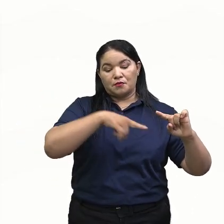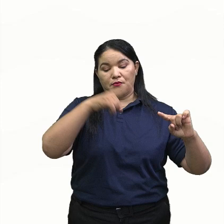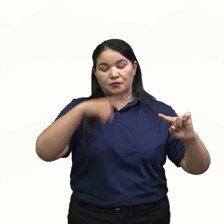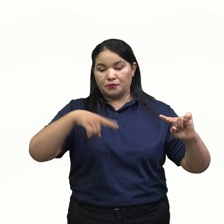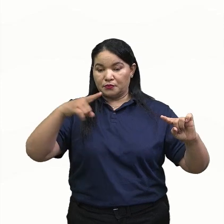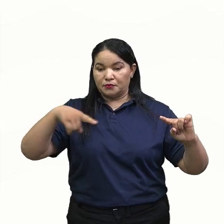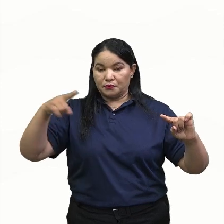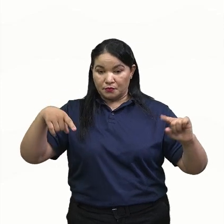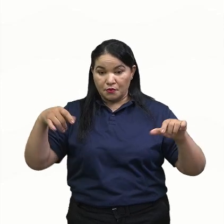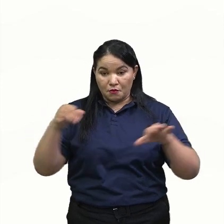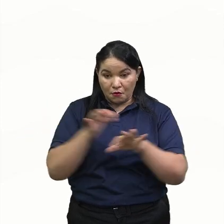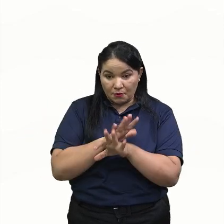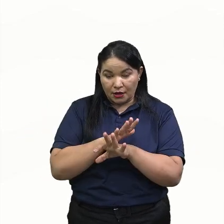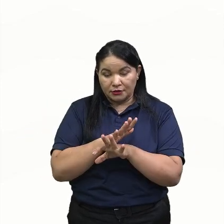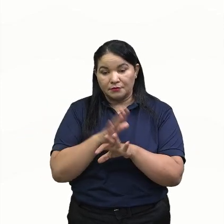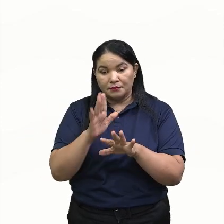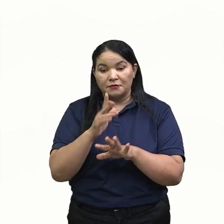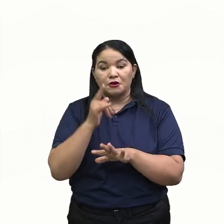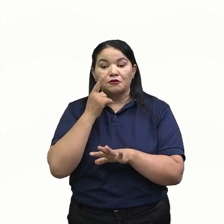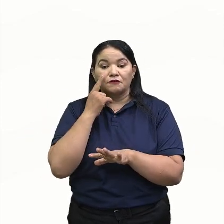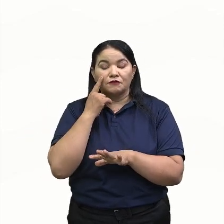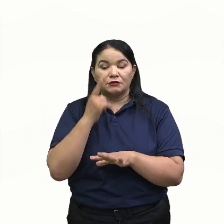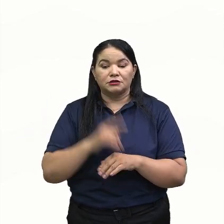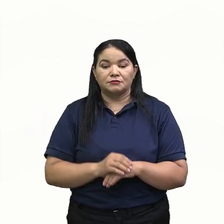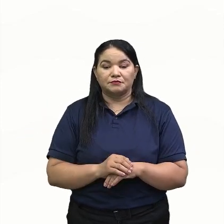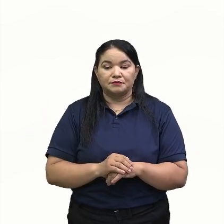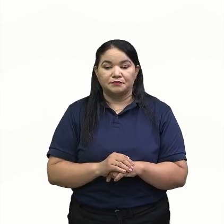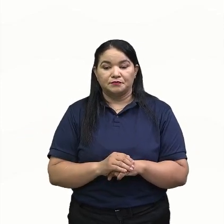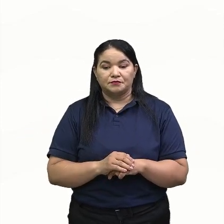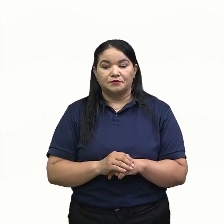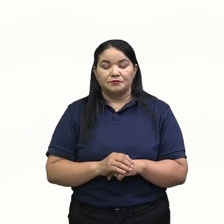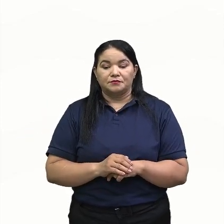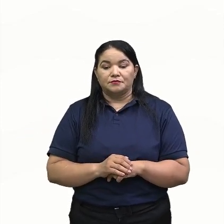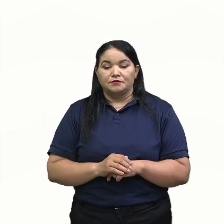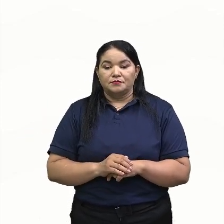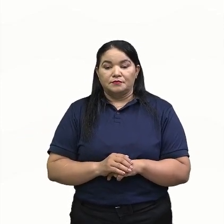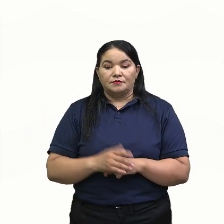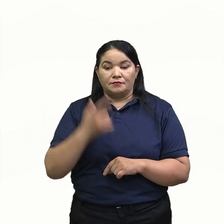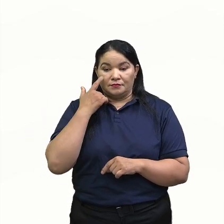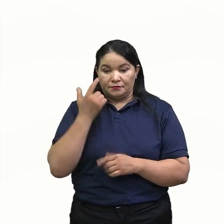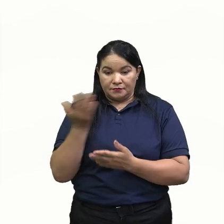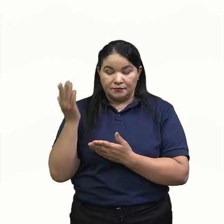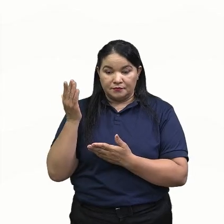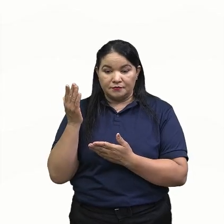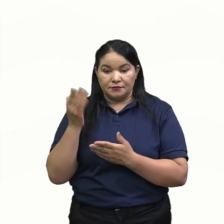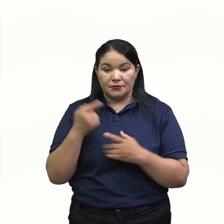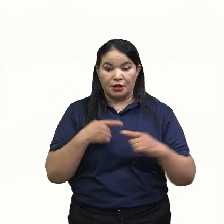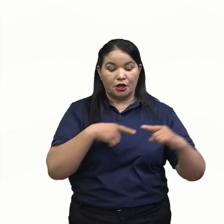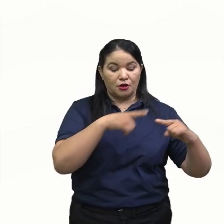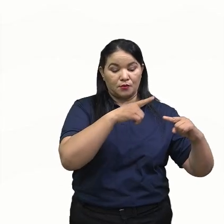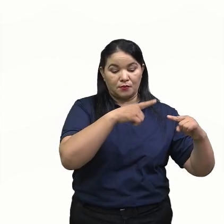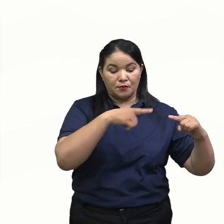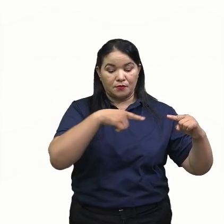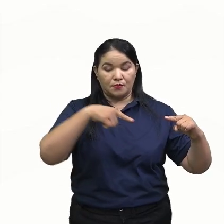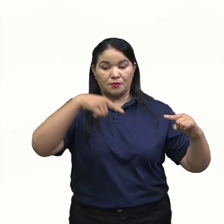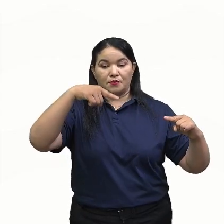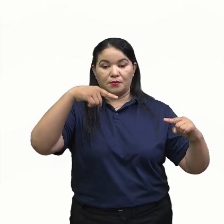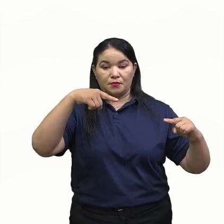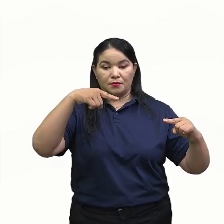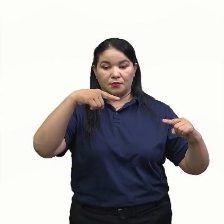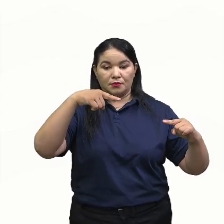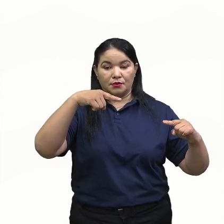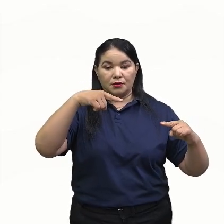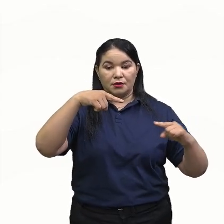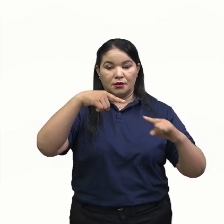completa. Observe então que esse ponto aqui, né? Nesse ponto, a onda começa o seu movimento e nesse ponto aqui